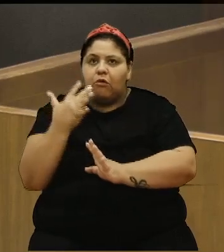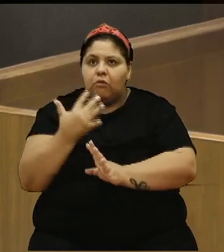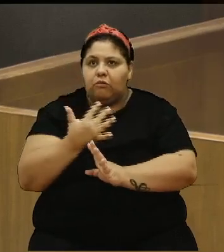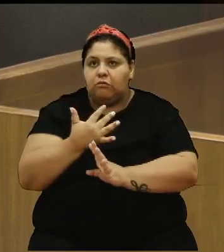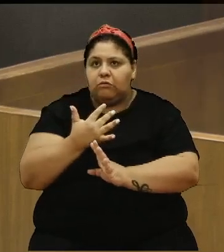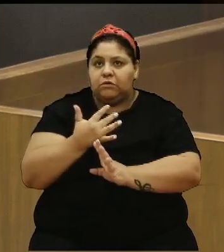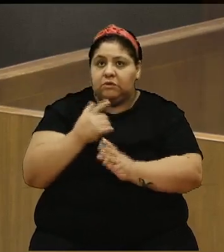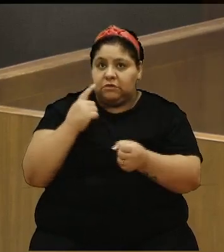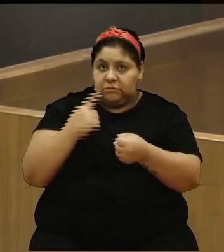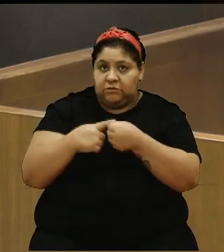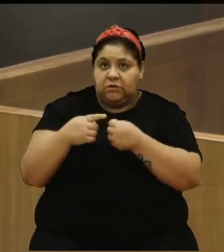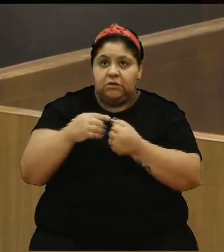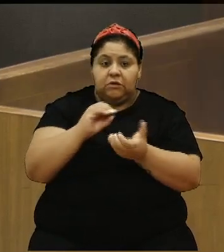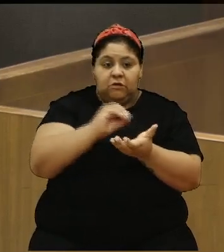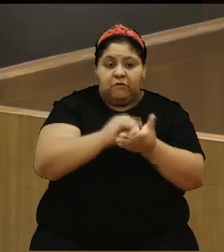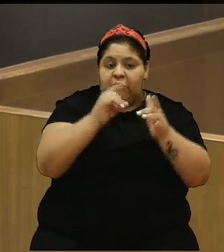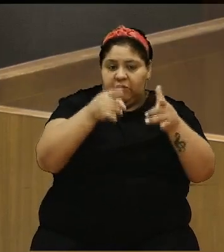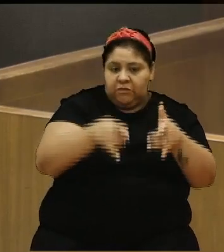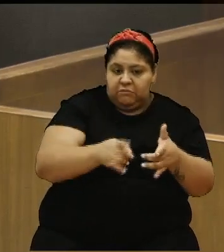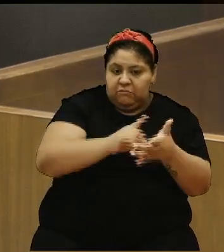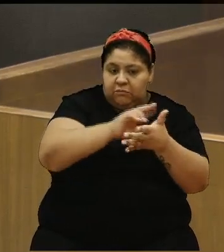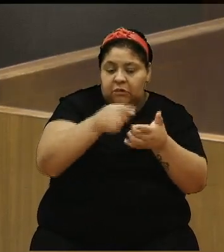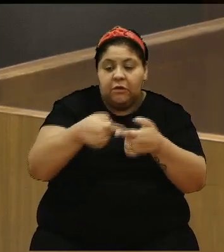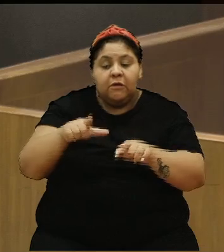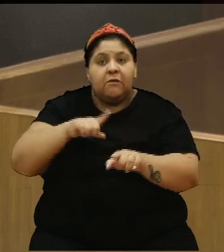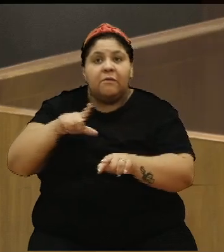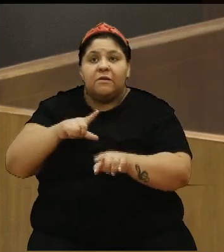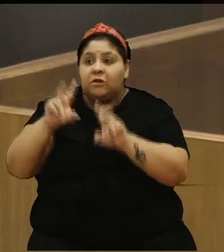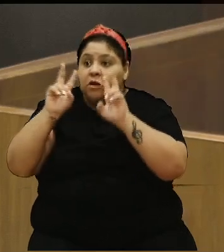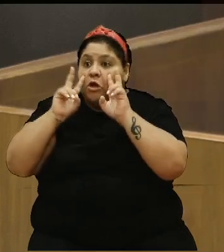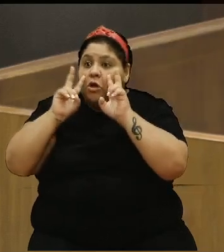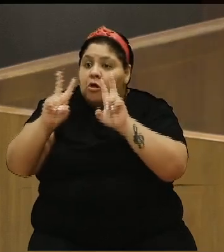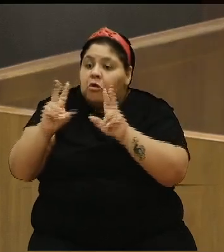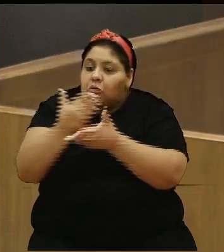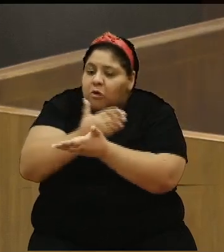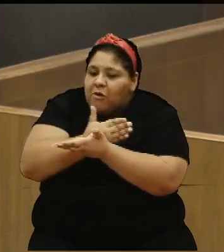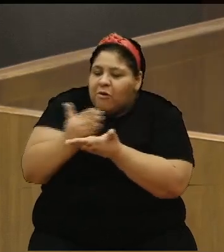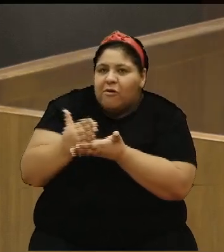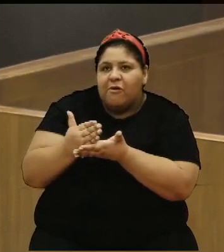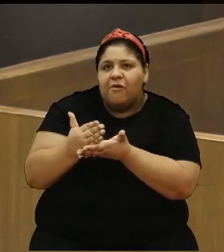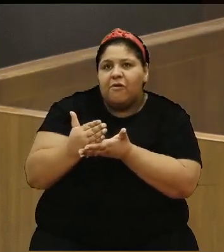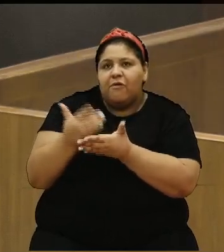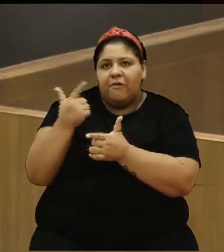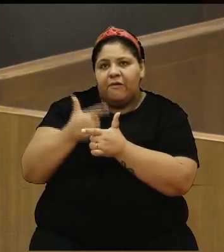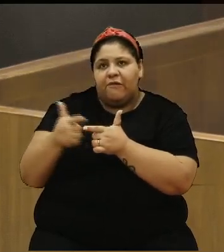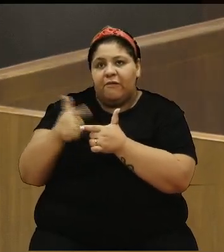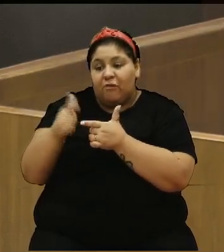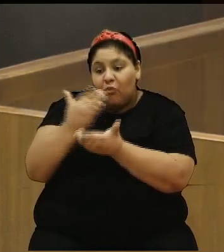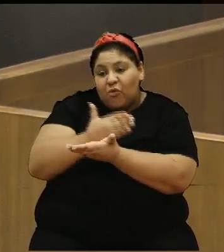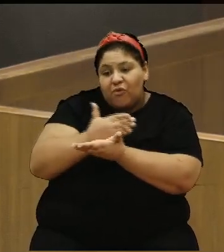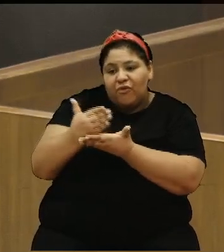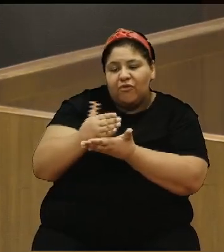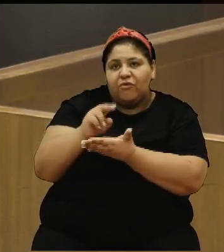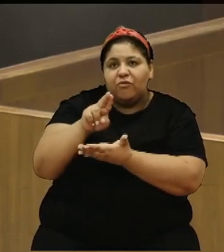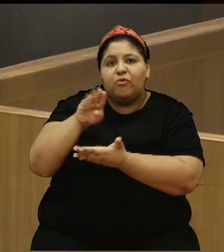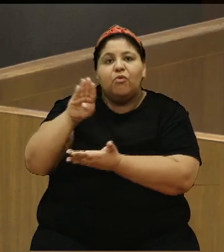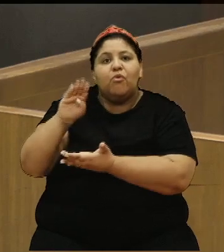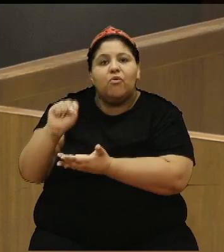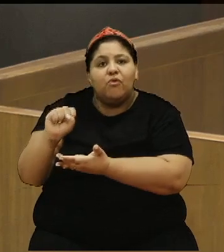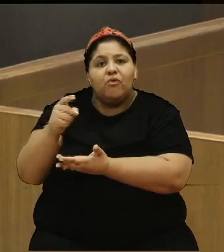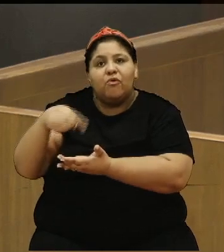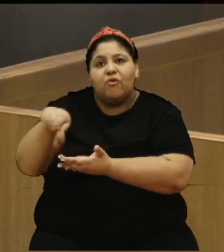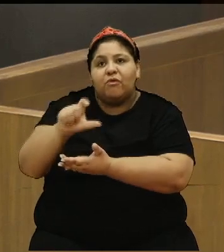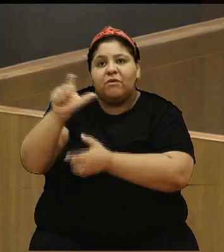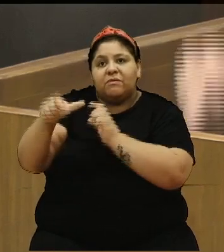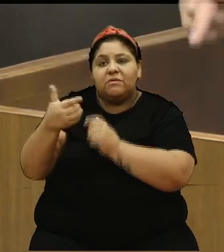da nossa cidade, que é a falta de leito e tudo mais, mas a gente não está olhando profundamente para o problema que é lá na ponta, nas unidades básicas de saúde, que as pessoas